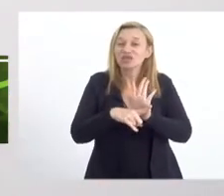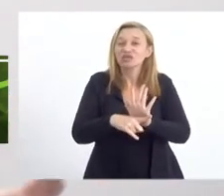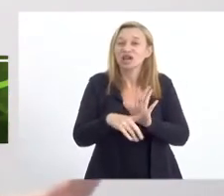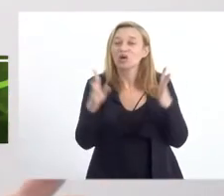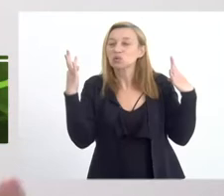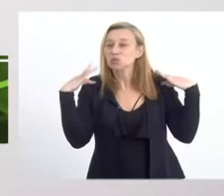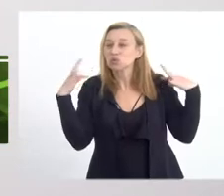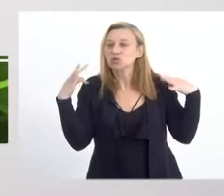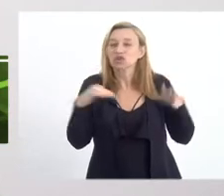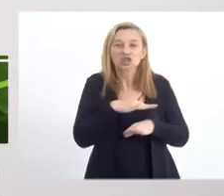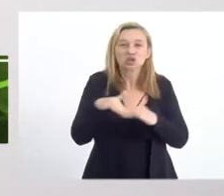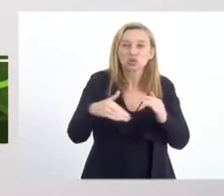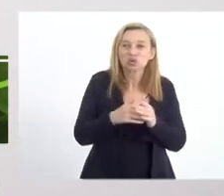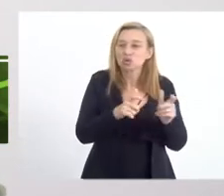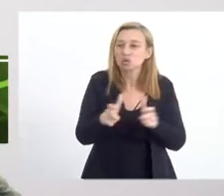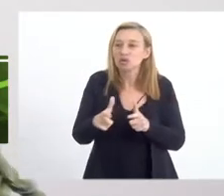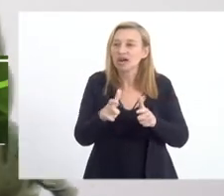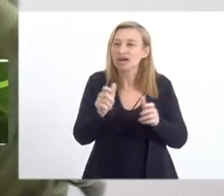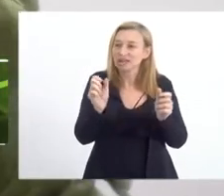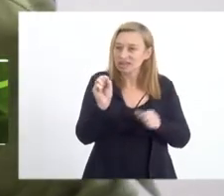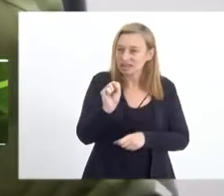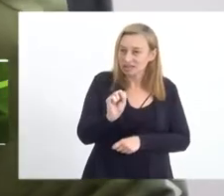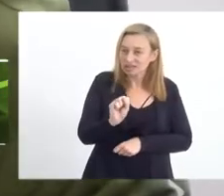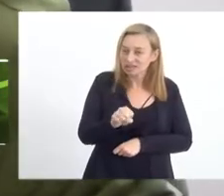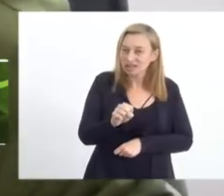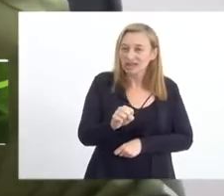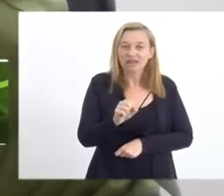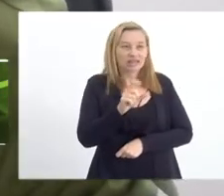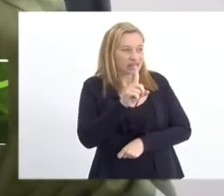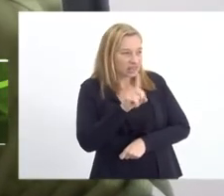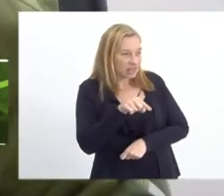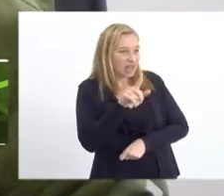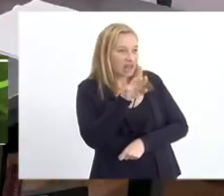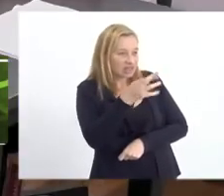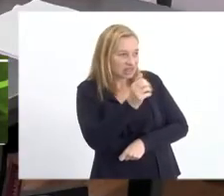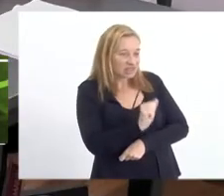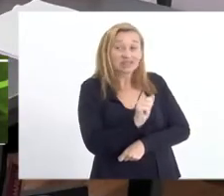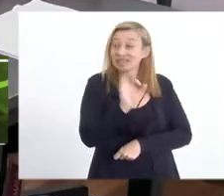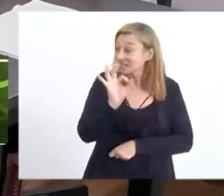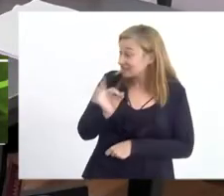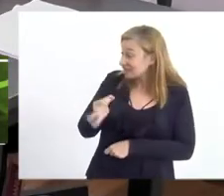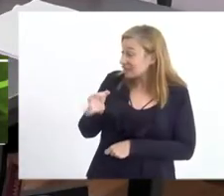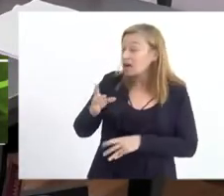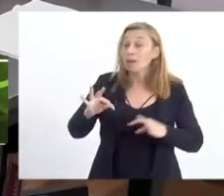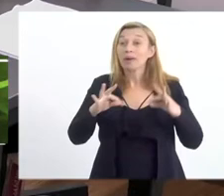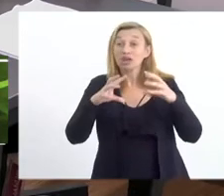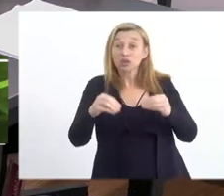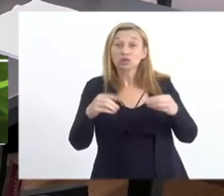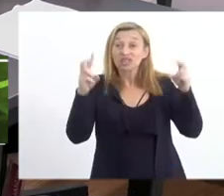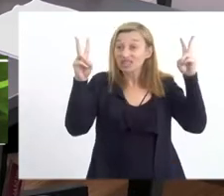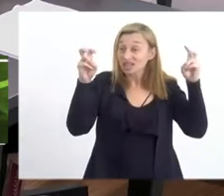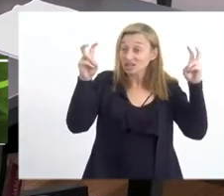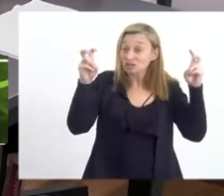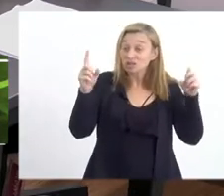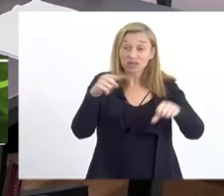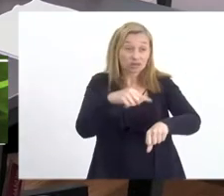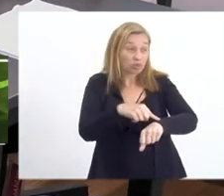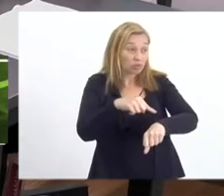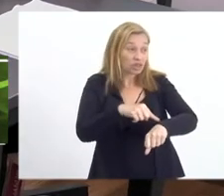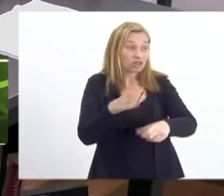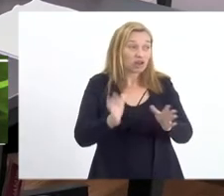turismo e todo empenho possível e for necessário, né, Adriana? Para que todos esses assuntos que estamos aqui nesse